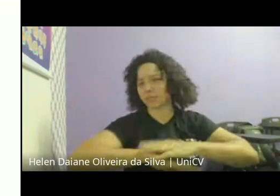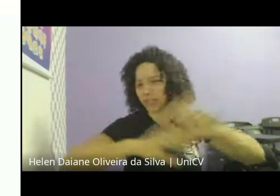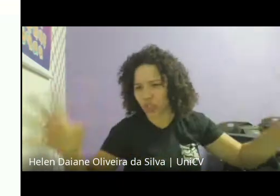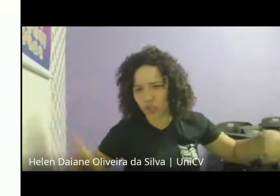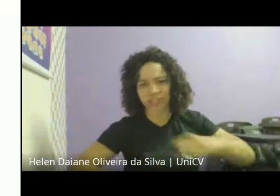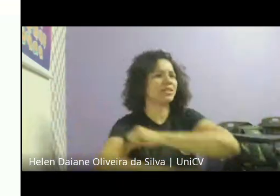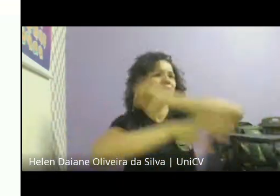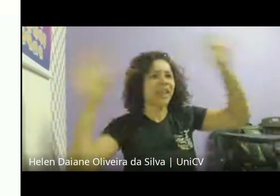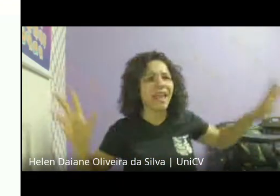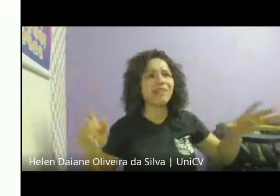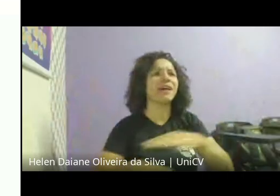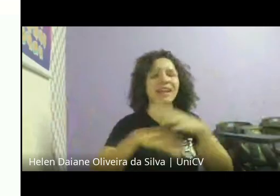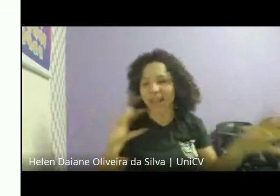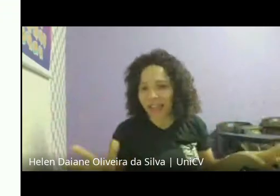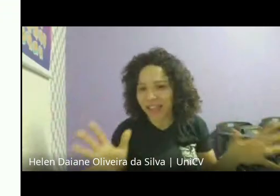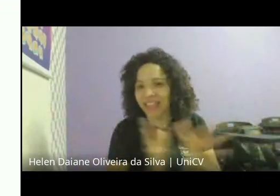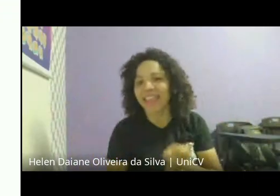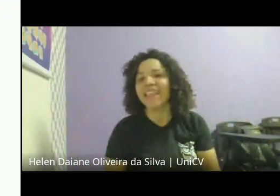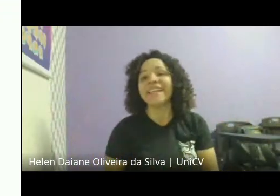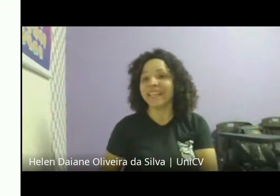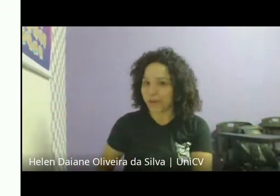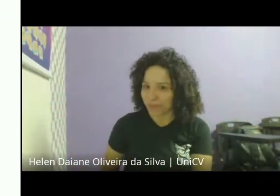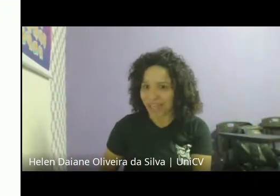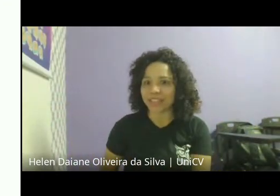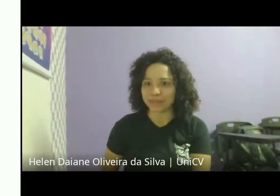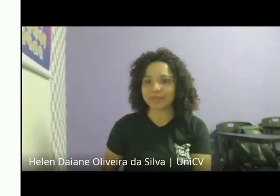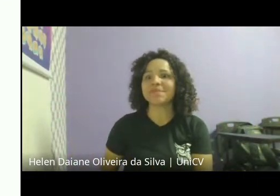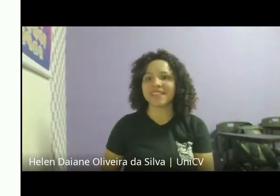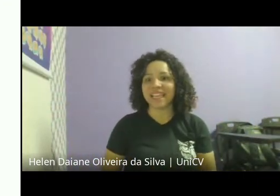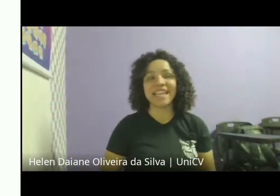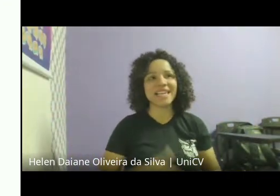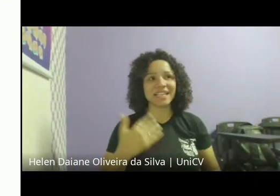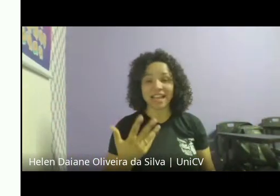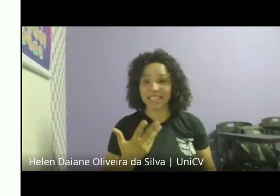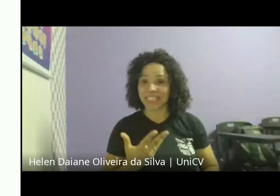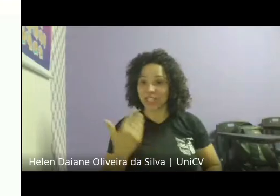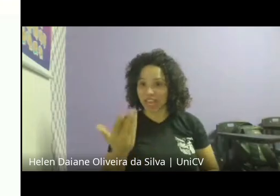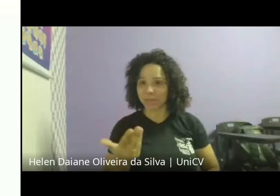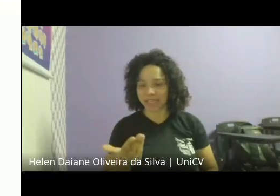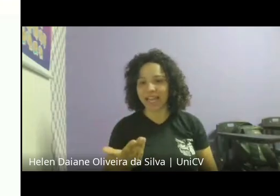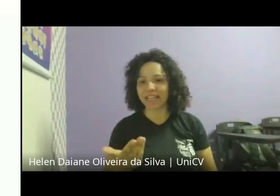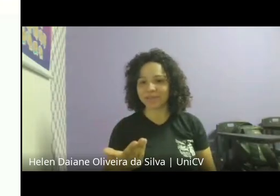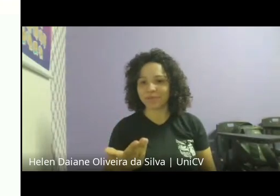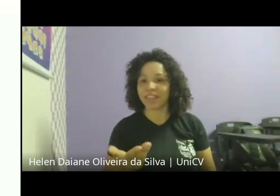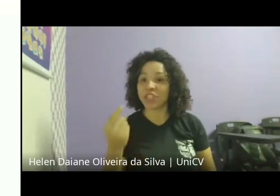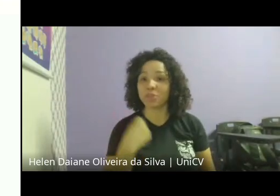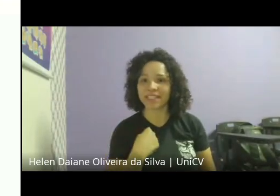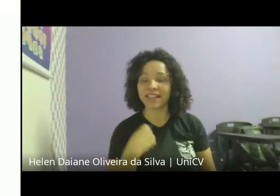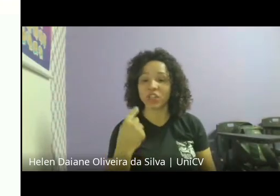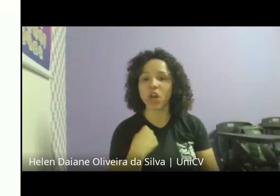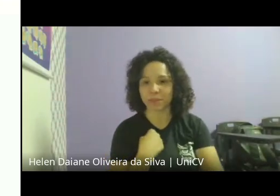já se expressou, já não sei o quê, barará. E complicado. E às vezes a gente quer explicar